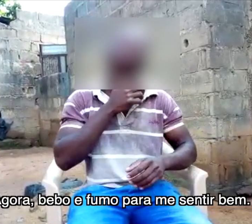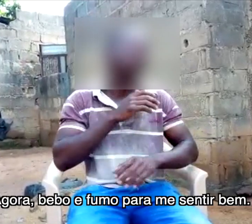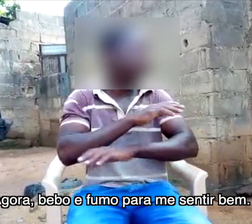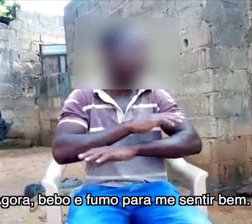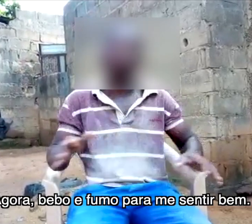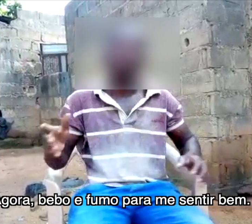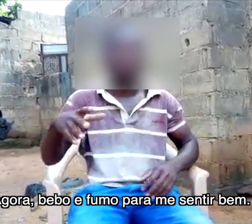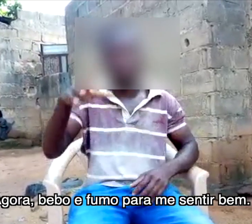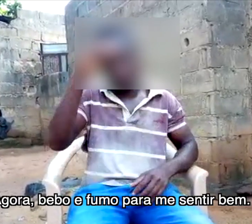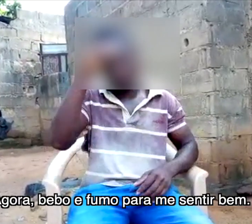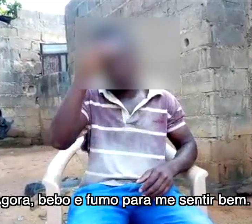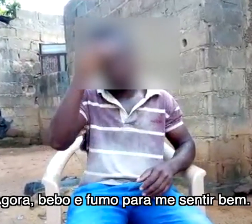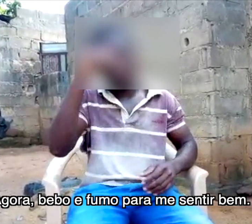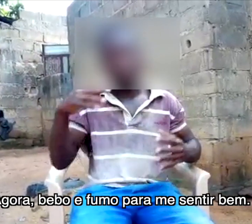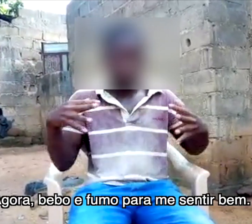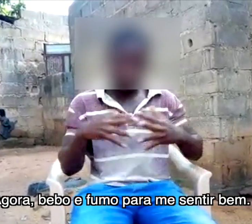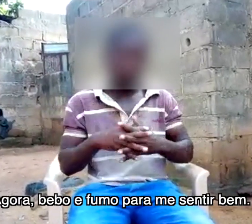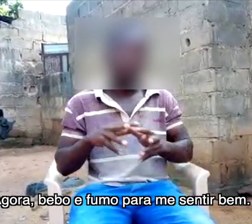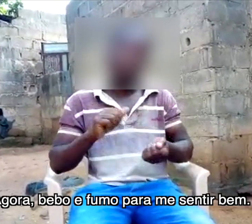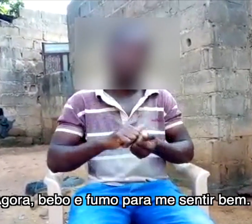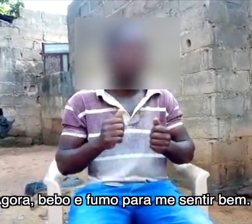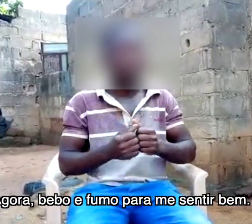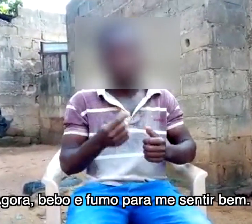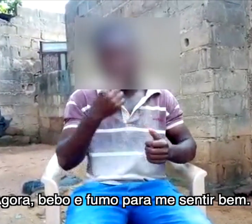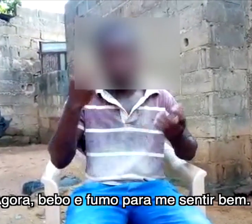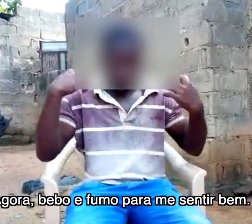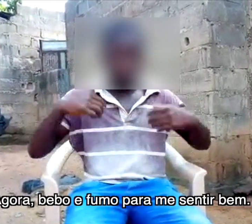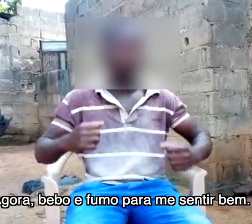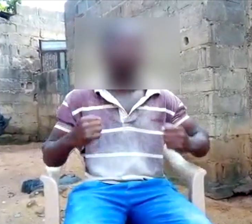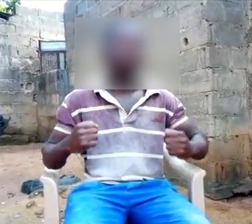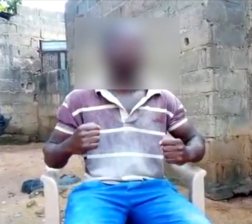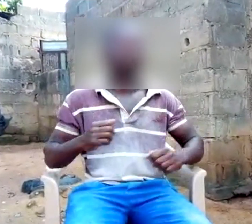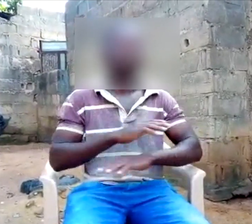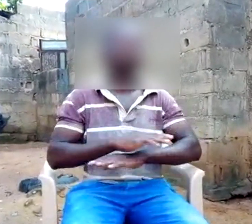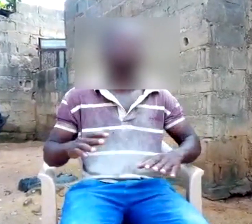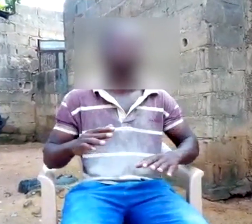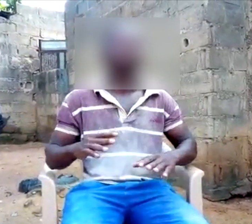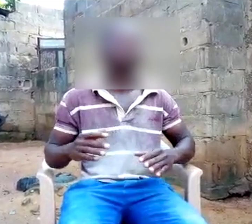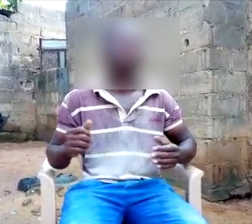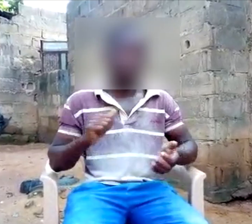Agora bebo e fumo. Para me sentir bem.